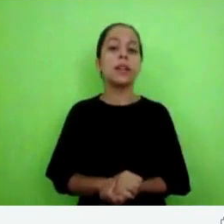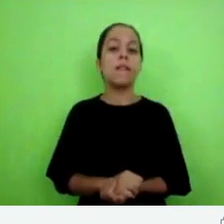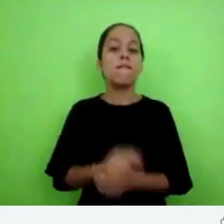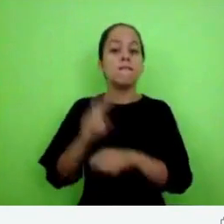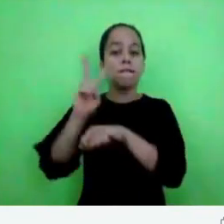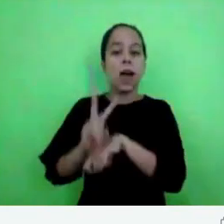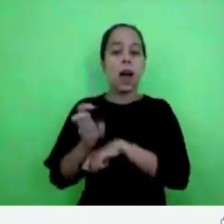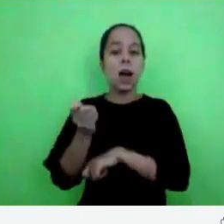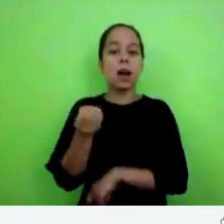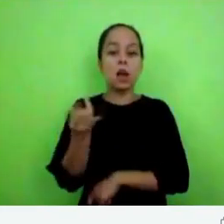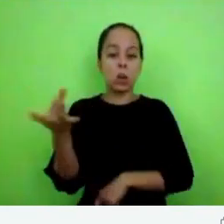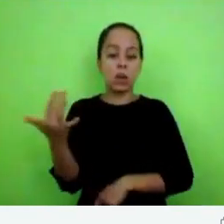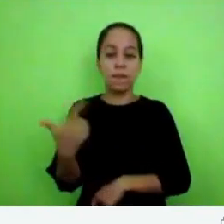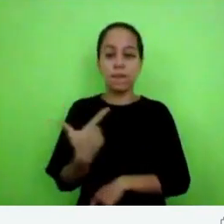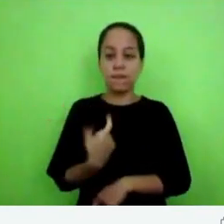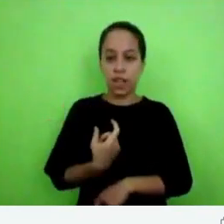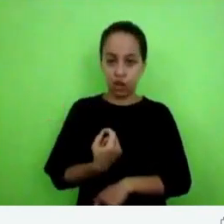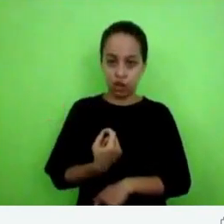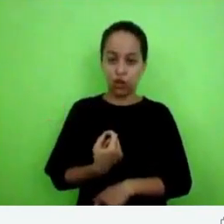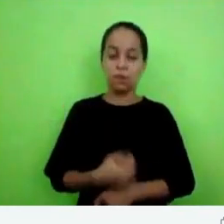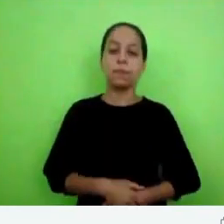e 20 vagas.